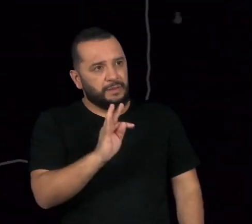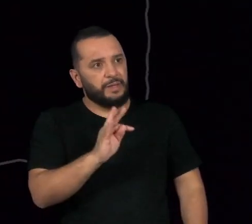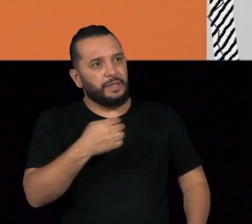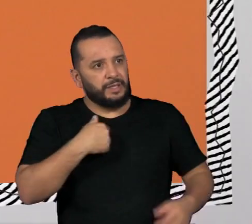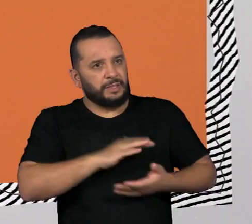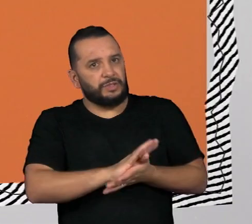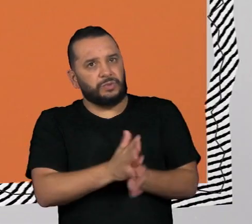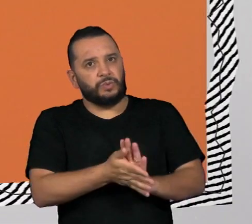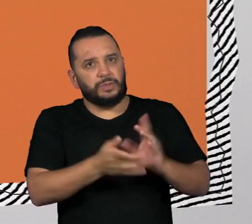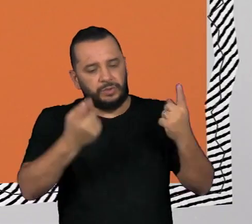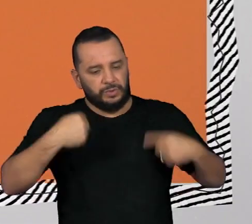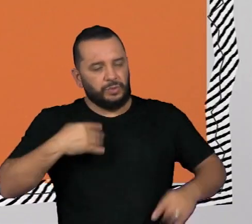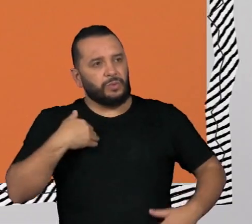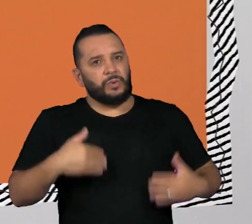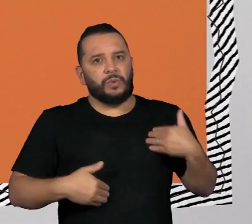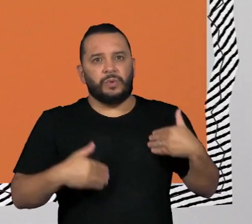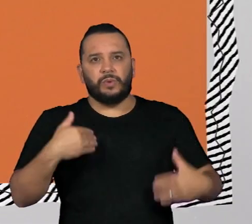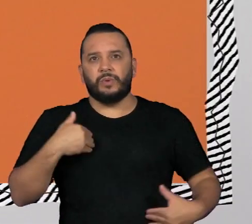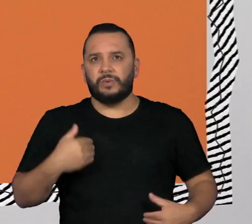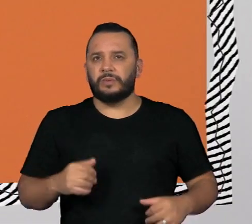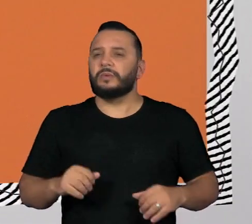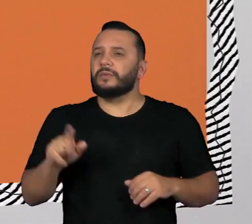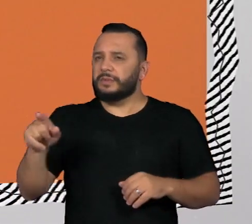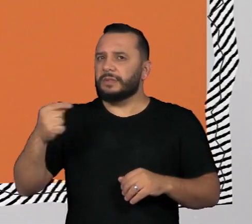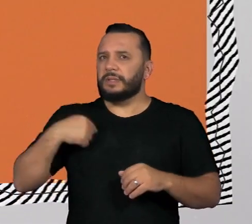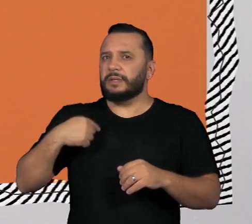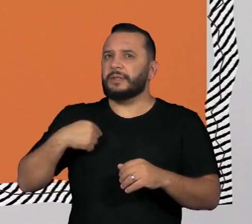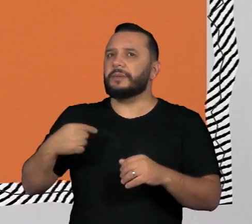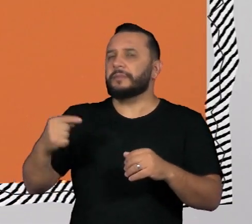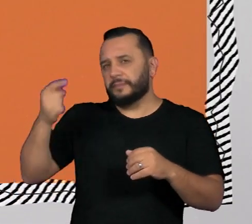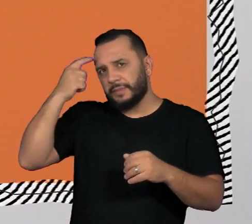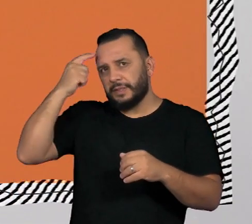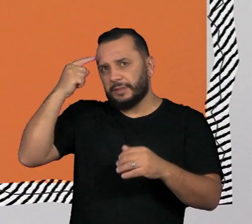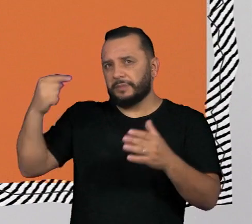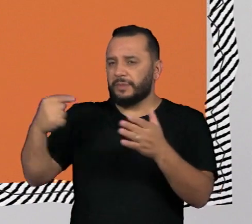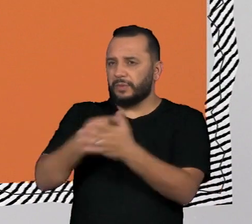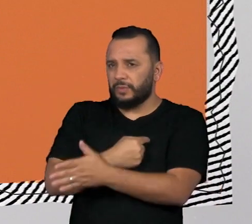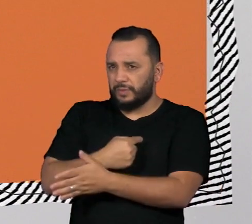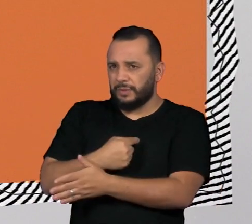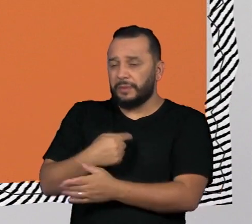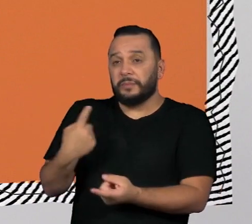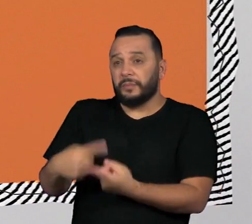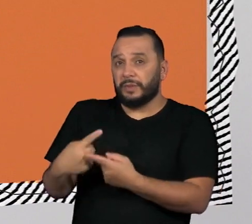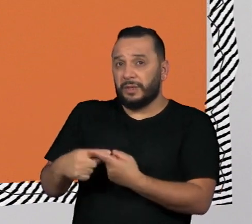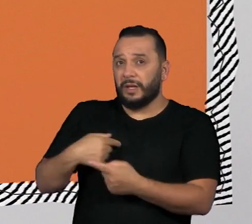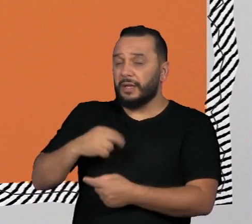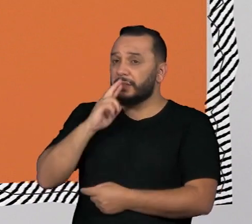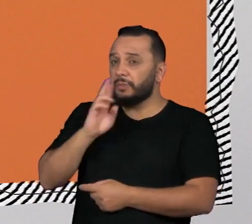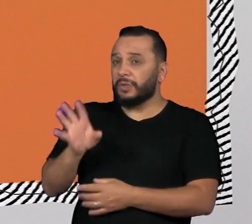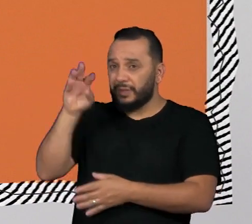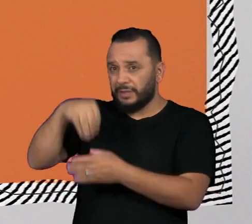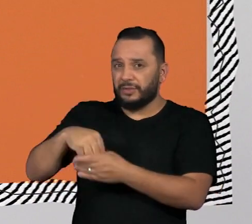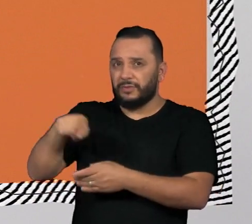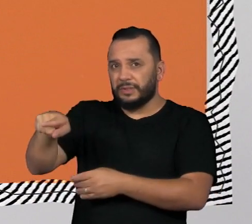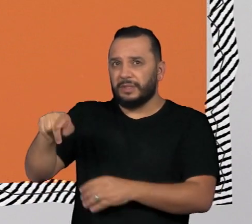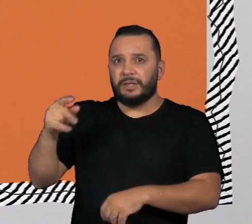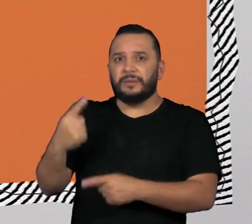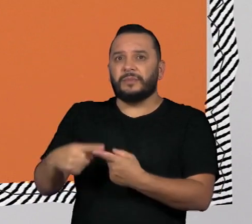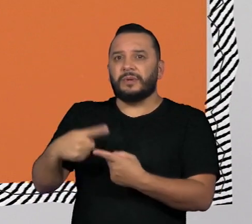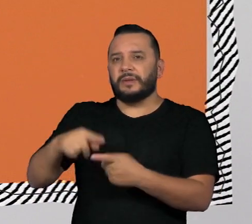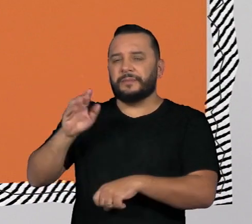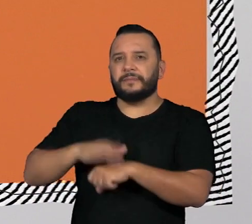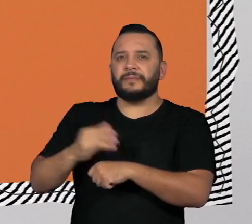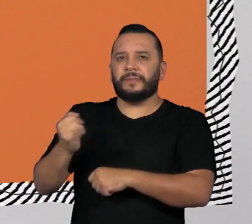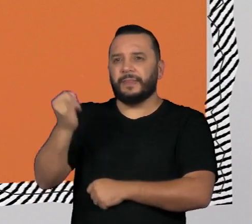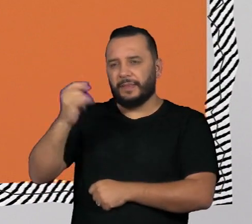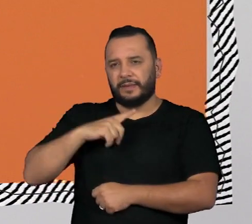organismo. Faça a pergunta para si mesmo, porque a resposta está dentro de cada um de vocês. Porque o mais importante,